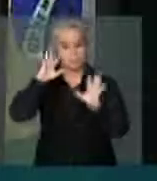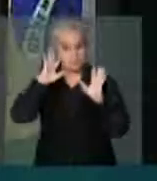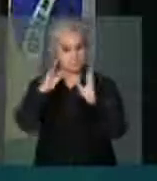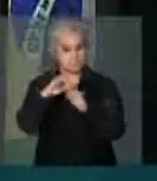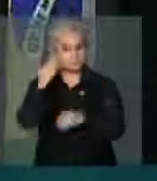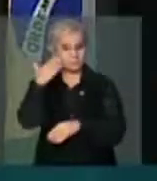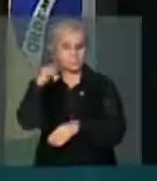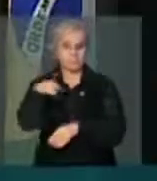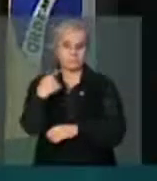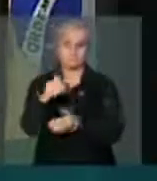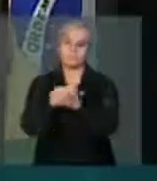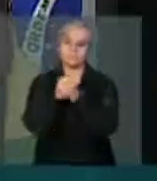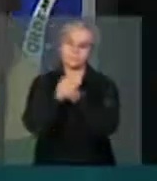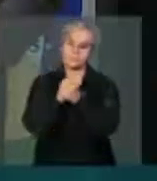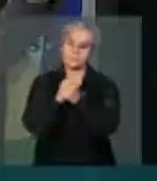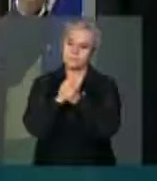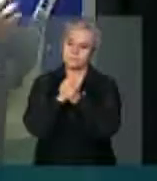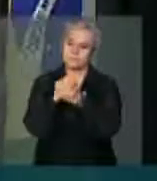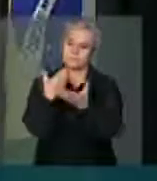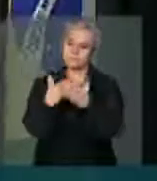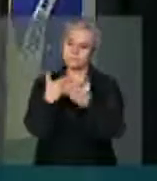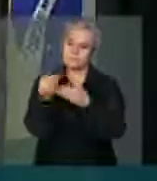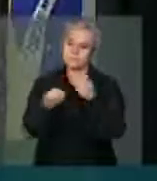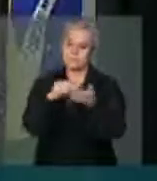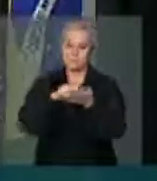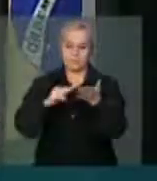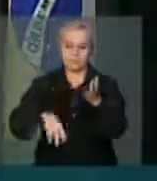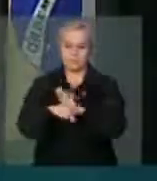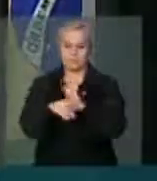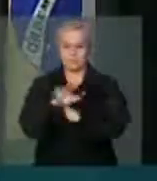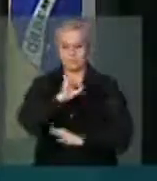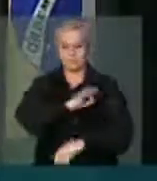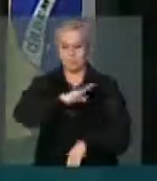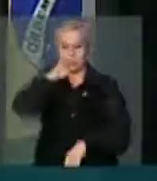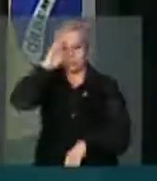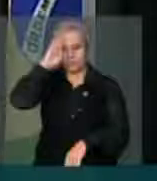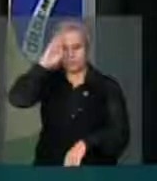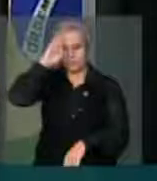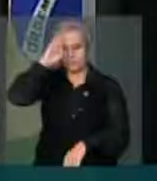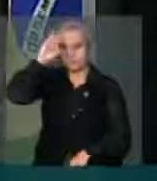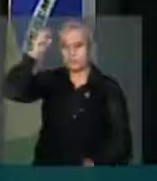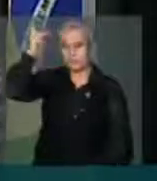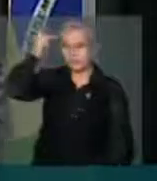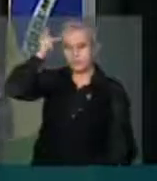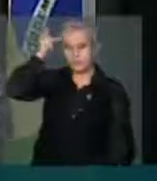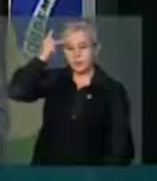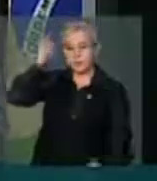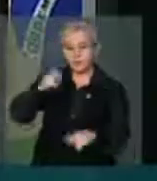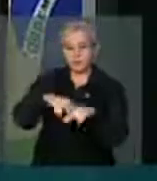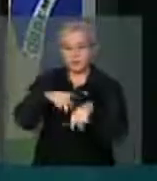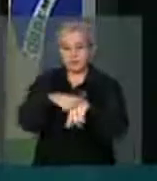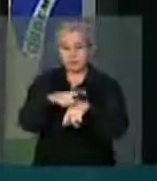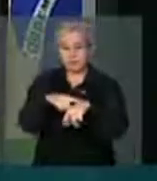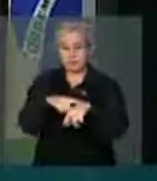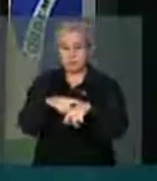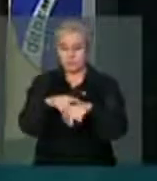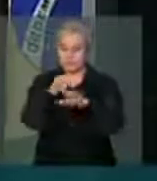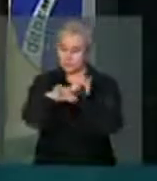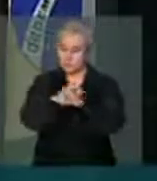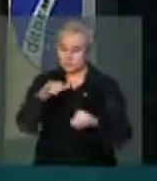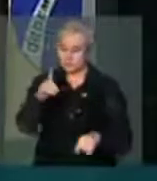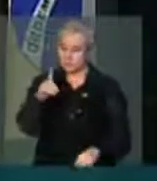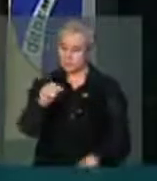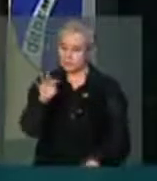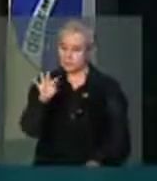cumprimentar a metodologia da Polícia Militar de São Paulo, porque quando o Datafolha